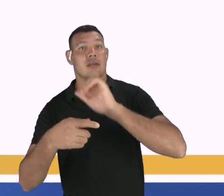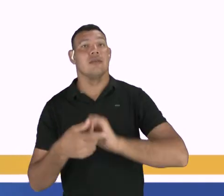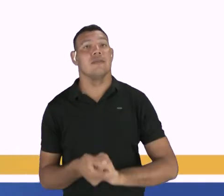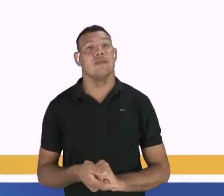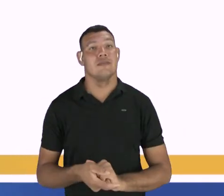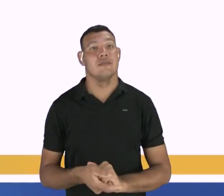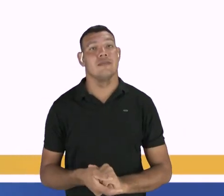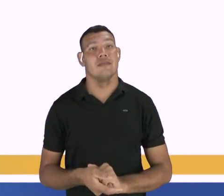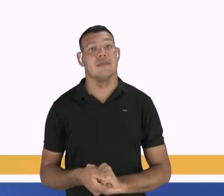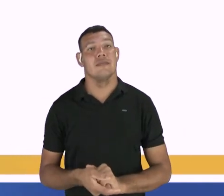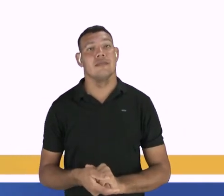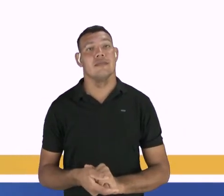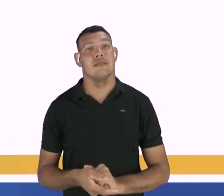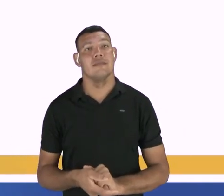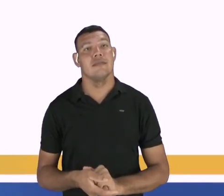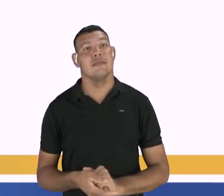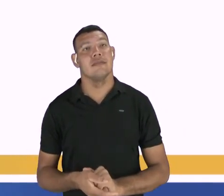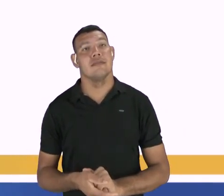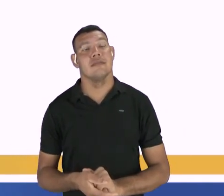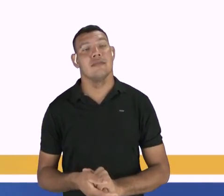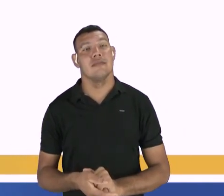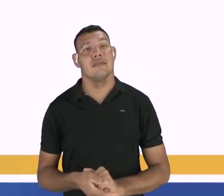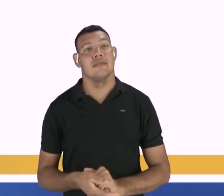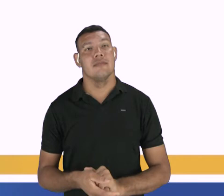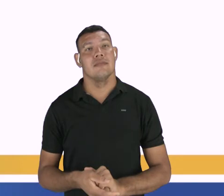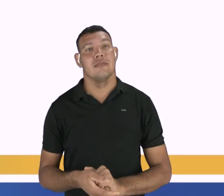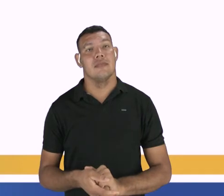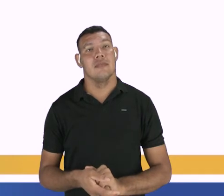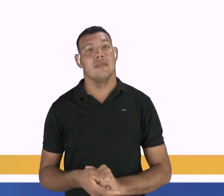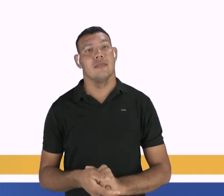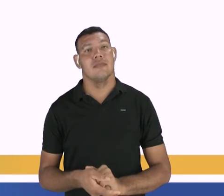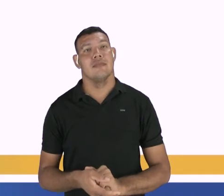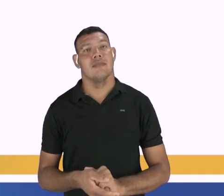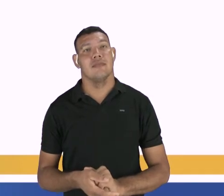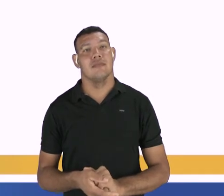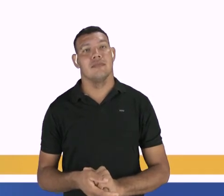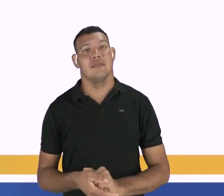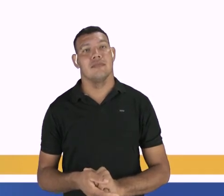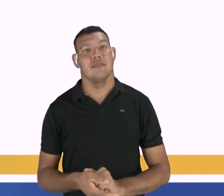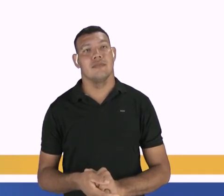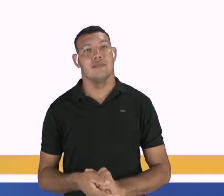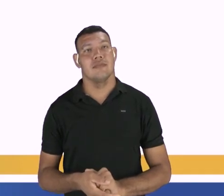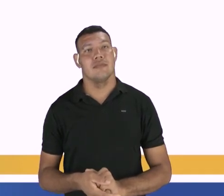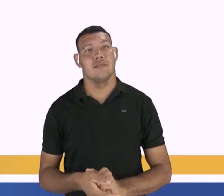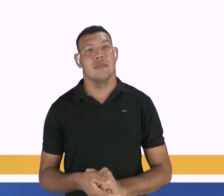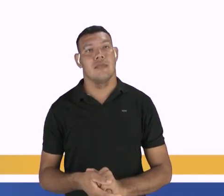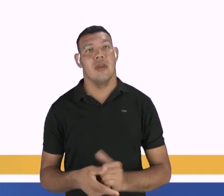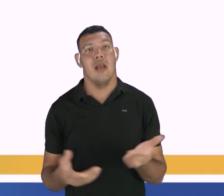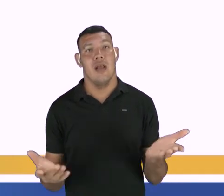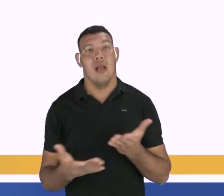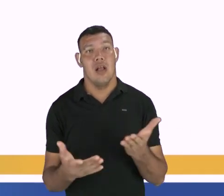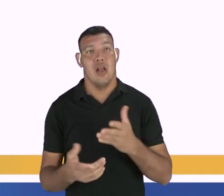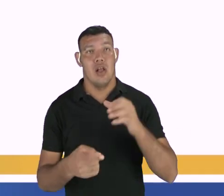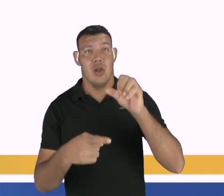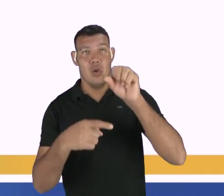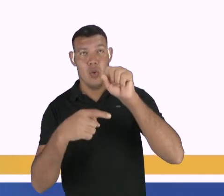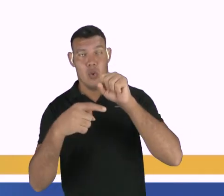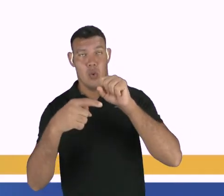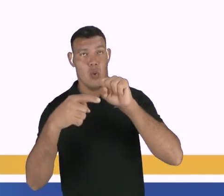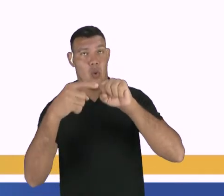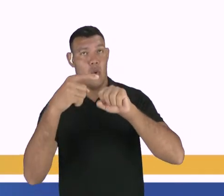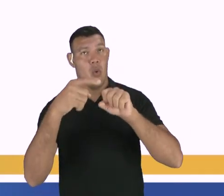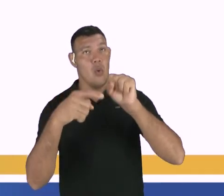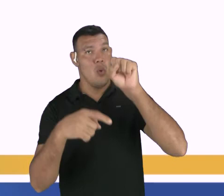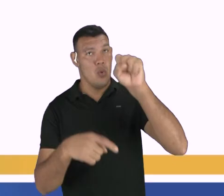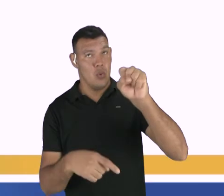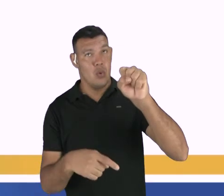de 4 e 8, que é 8. Aí, o que eu fiz na primeira fração? O denominador 8 eu vou dividir, 8 por 4